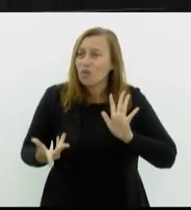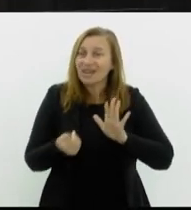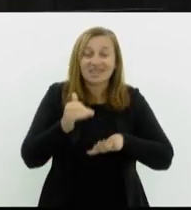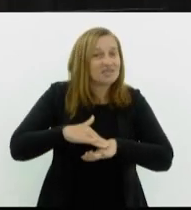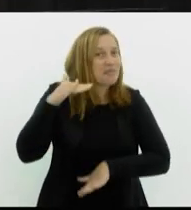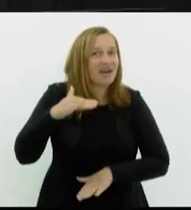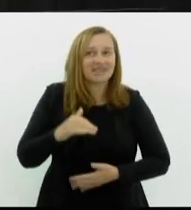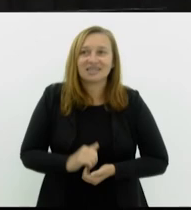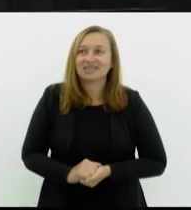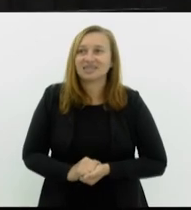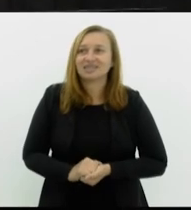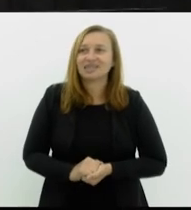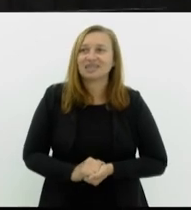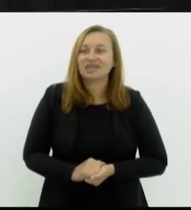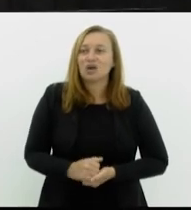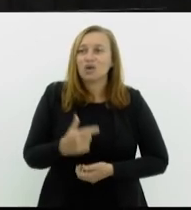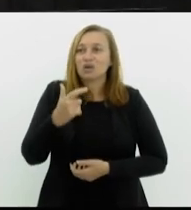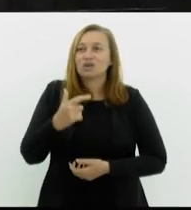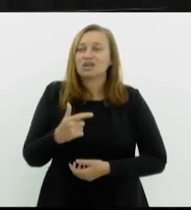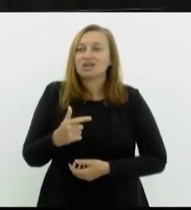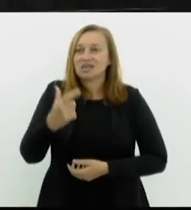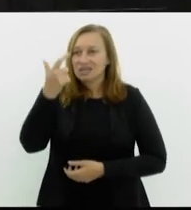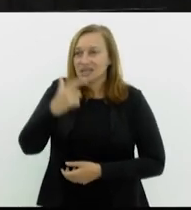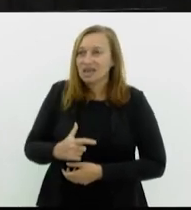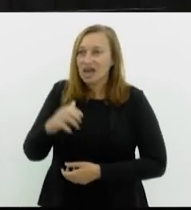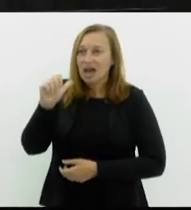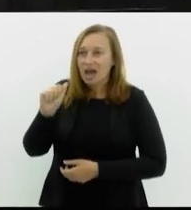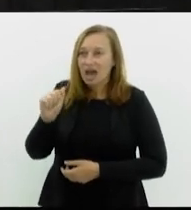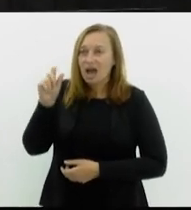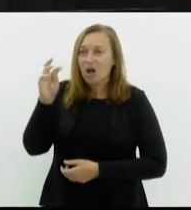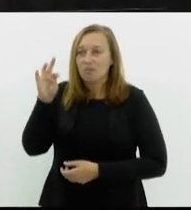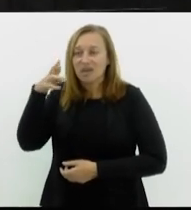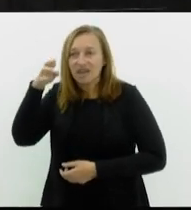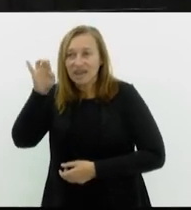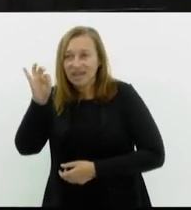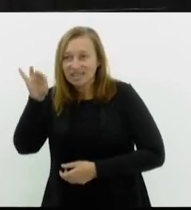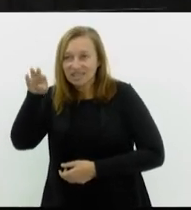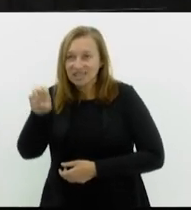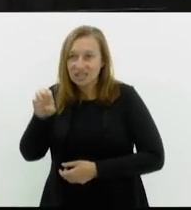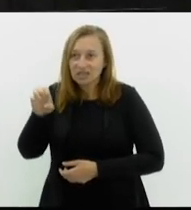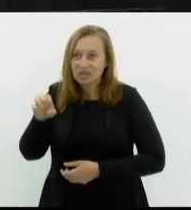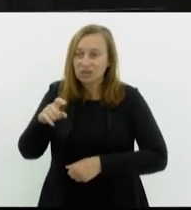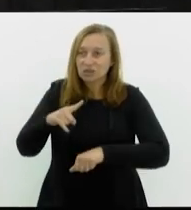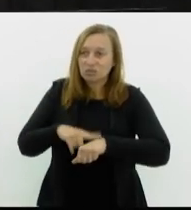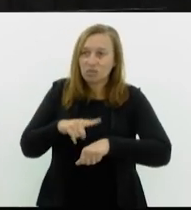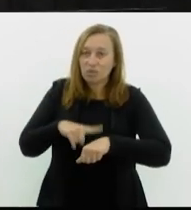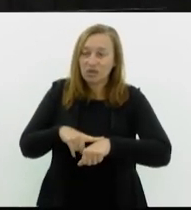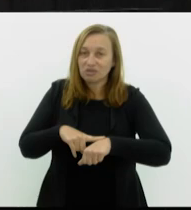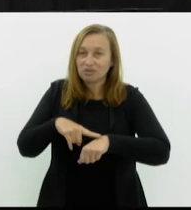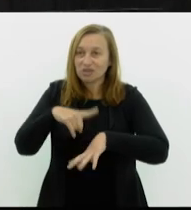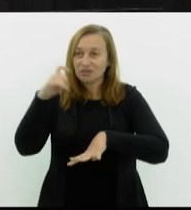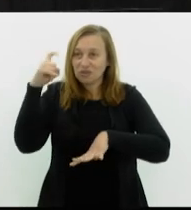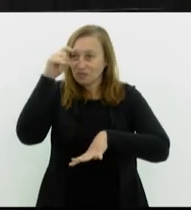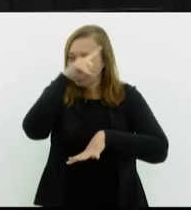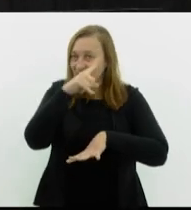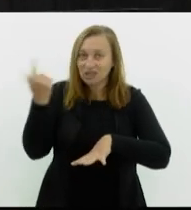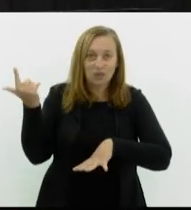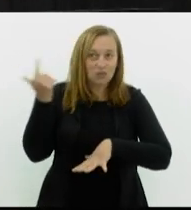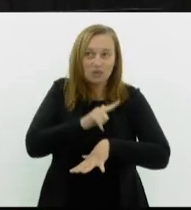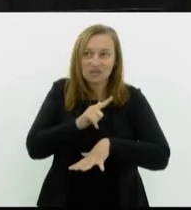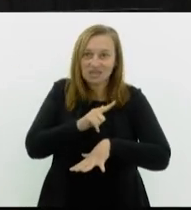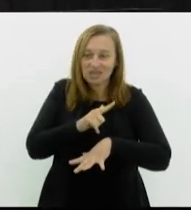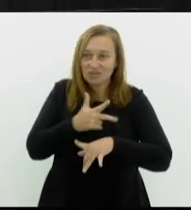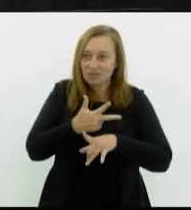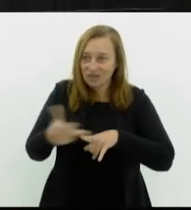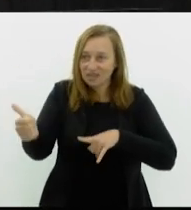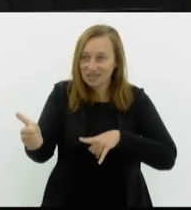maior, que é ser um almirante no meio da tempestade que conseguiu levar o navio até o